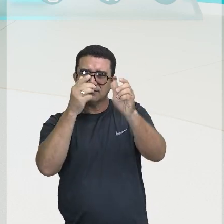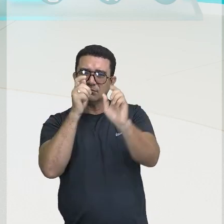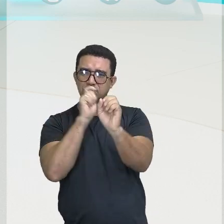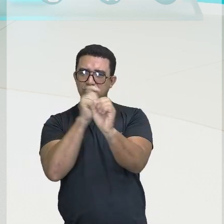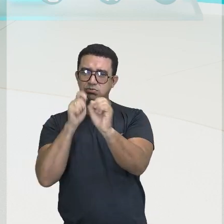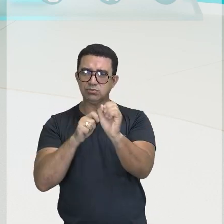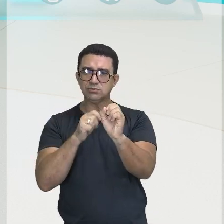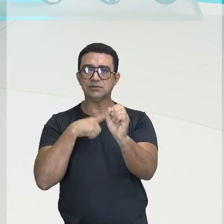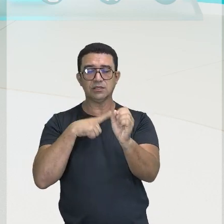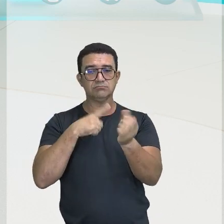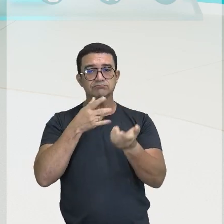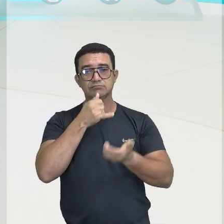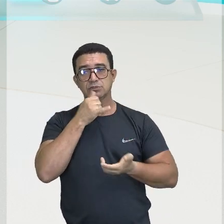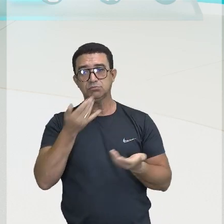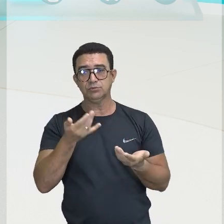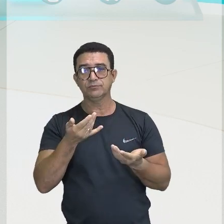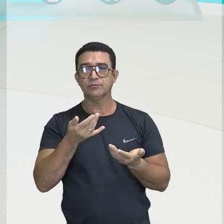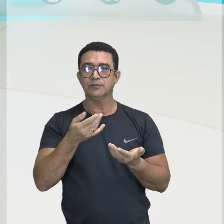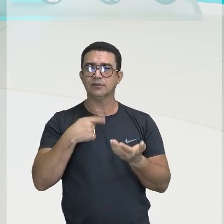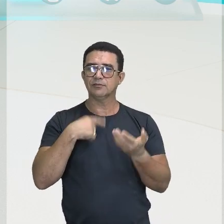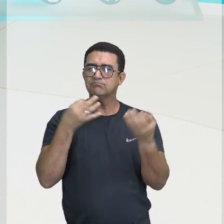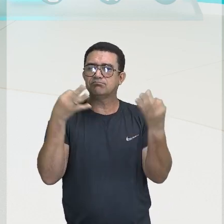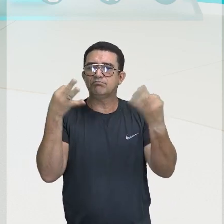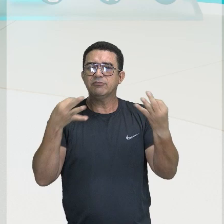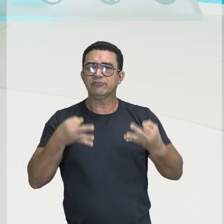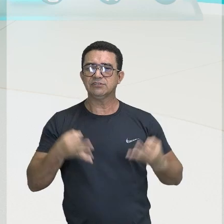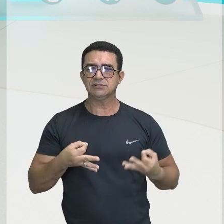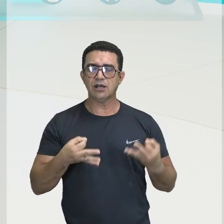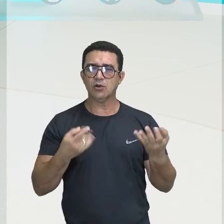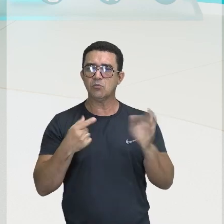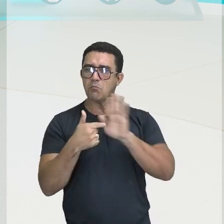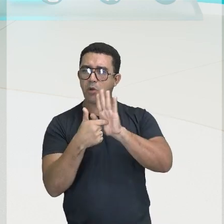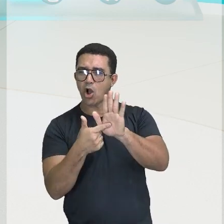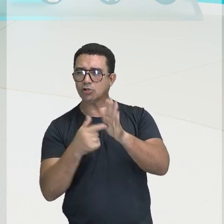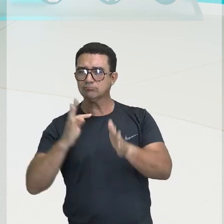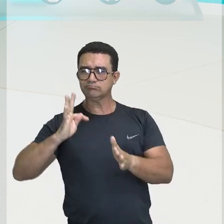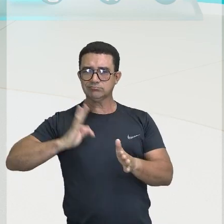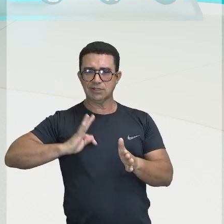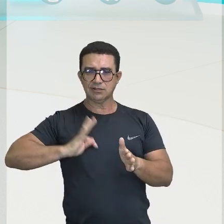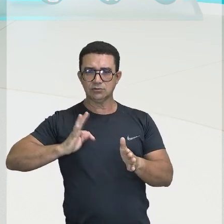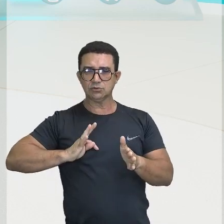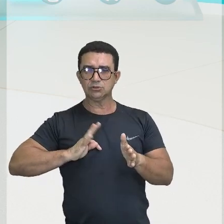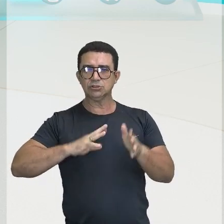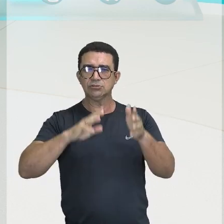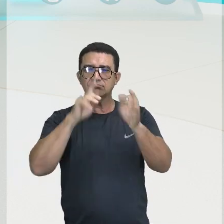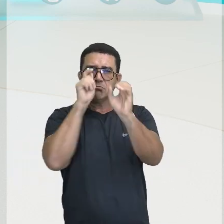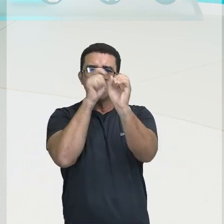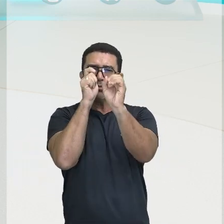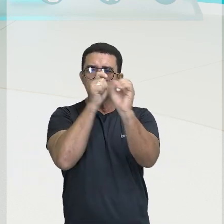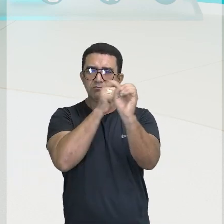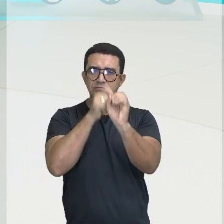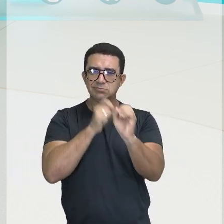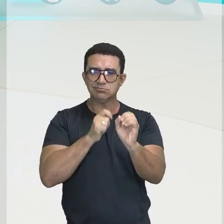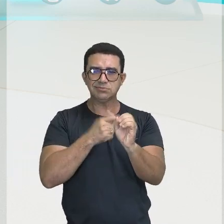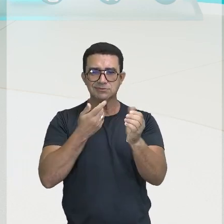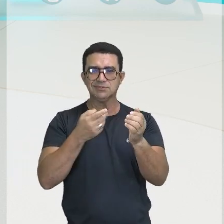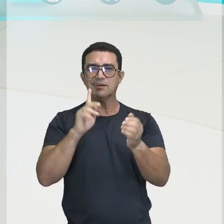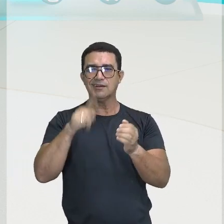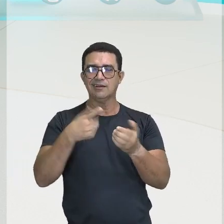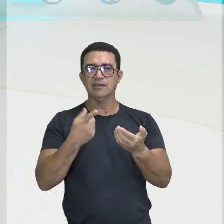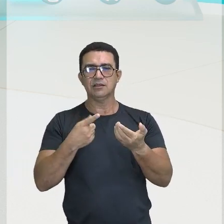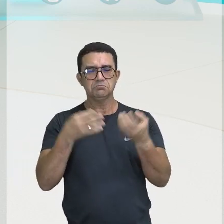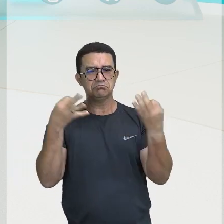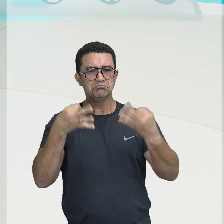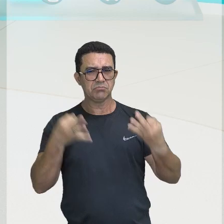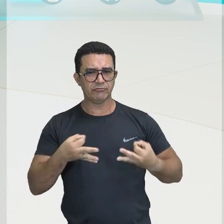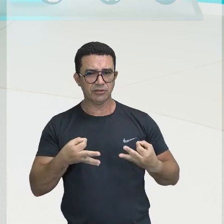como método a perfeição, a técnica da perfeição nas esculturas. E A